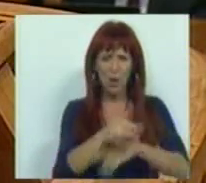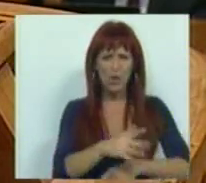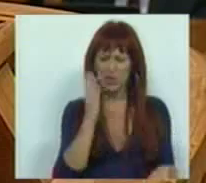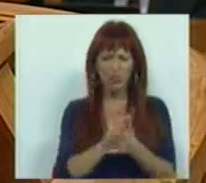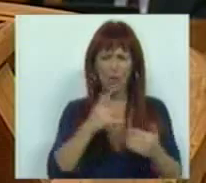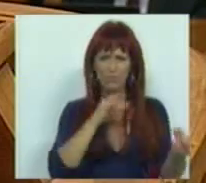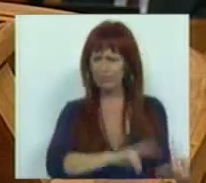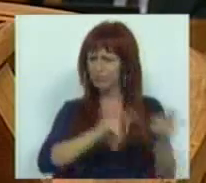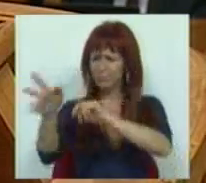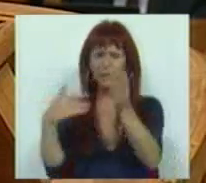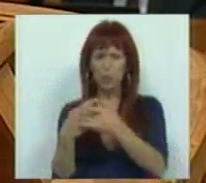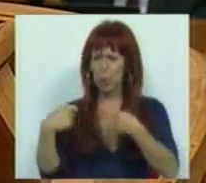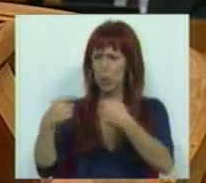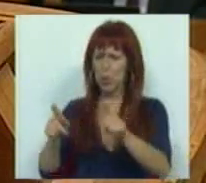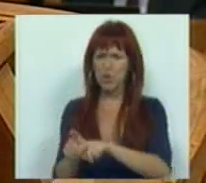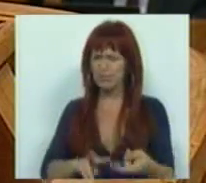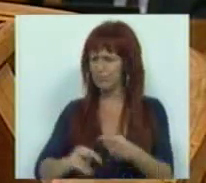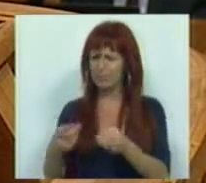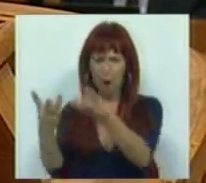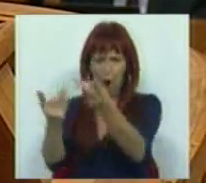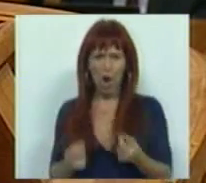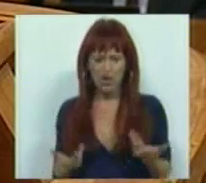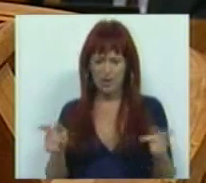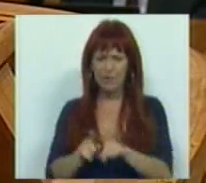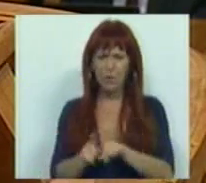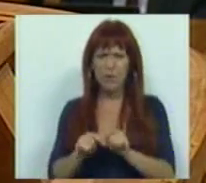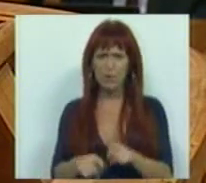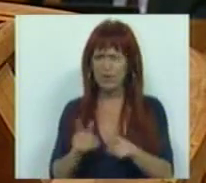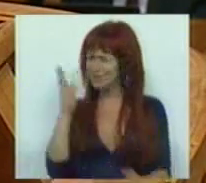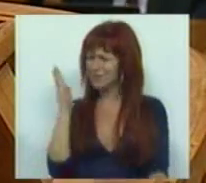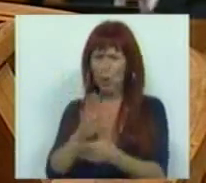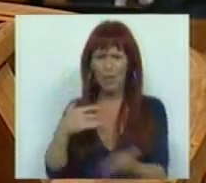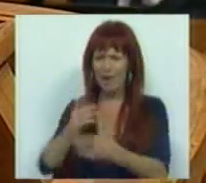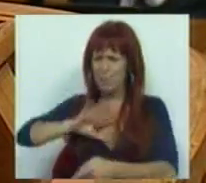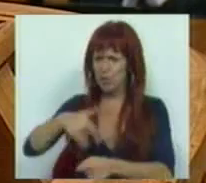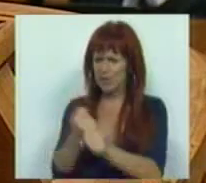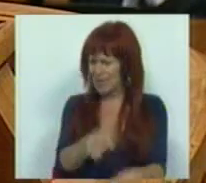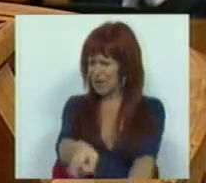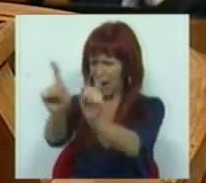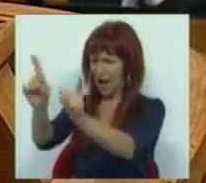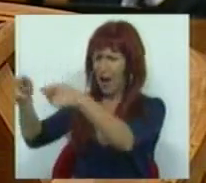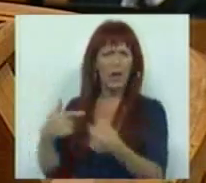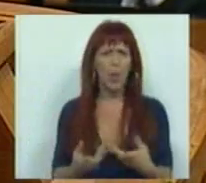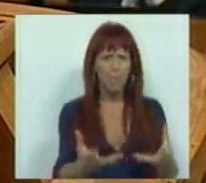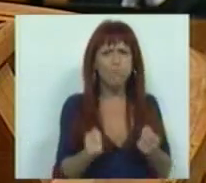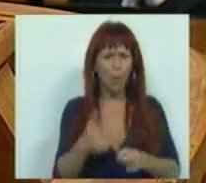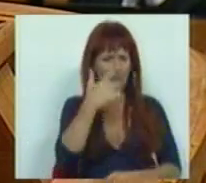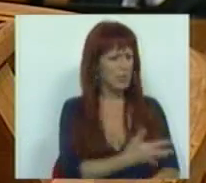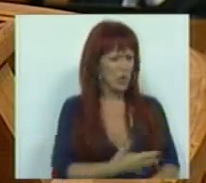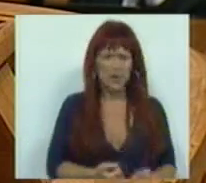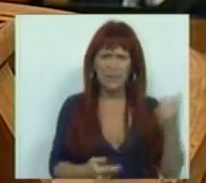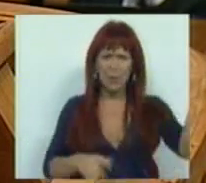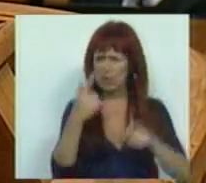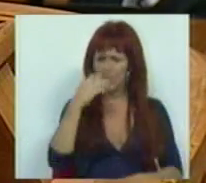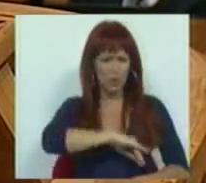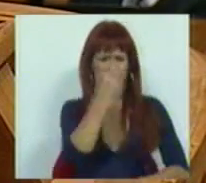simples transferência dos custos do ajustamento orçamental, quase em exclusivo para o mundo do trabalho, sem poupar sequer os desempregados,